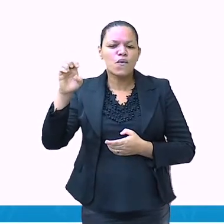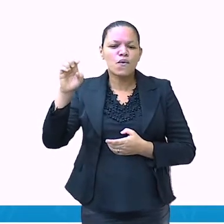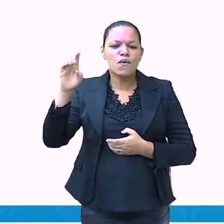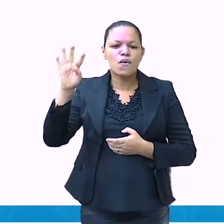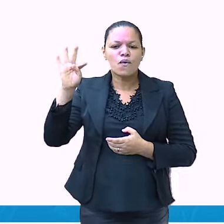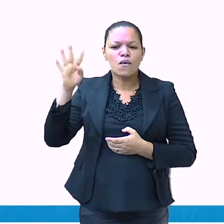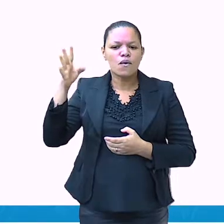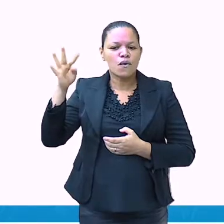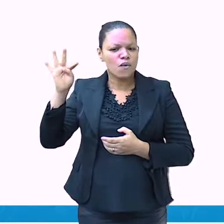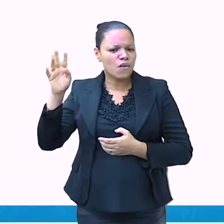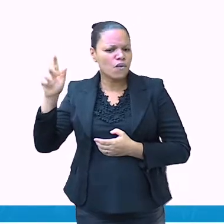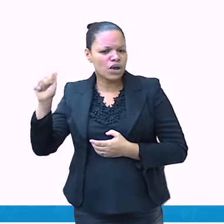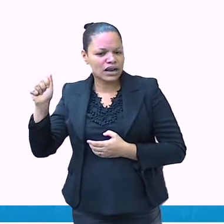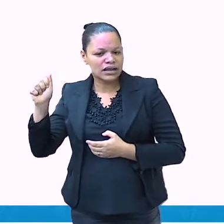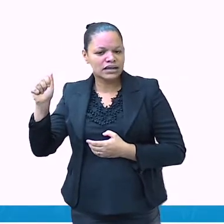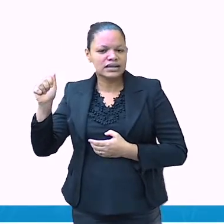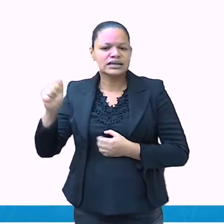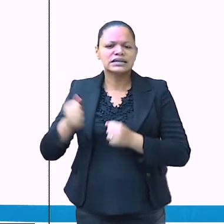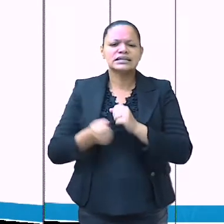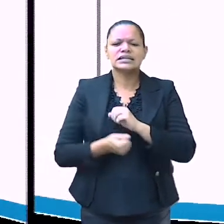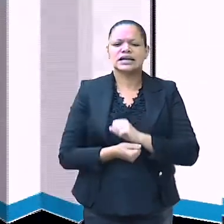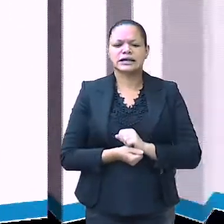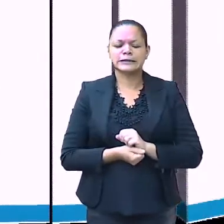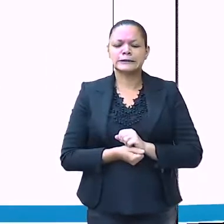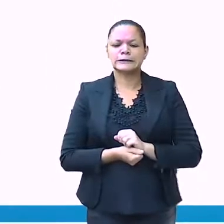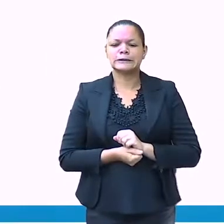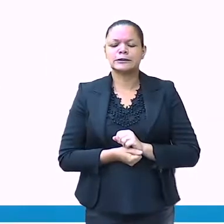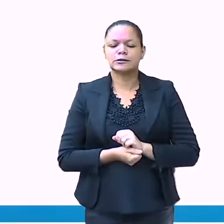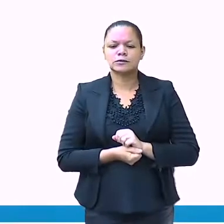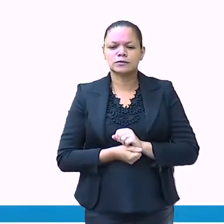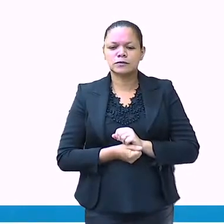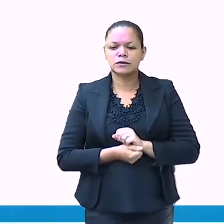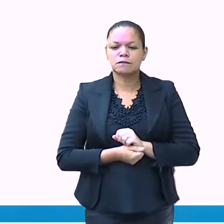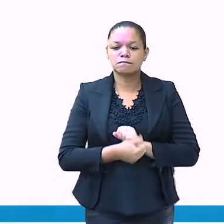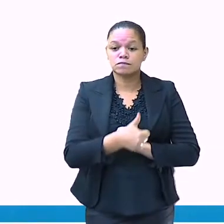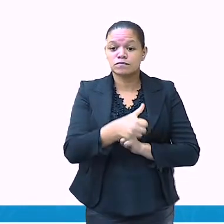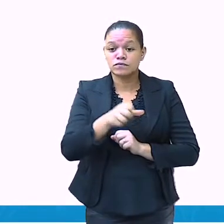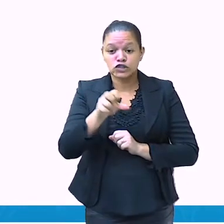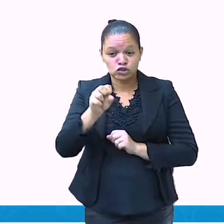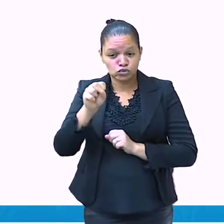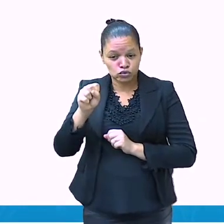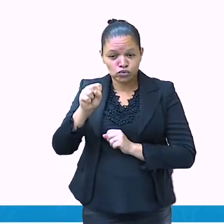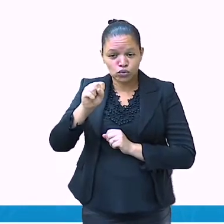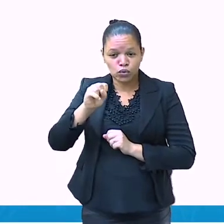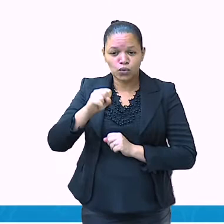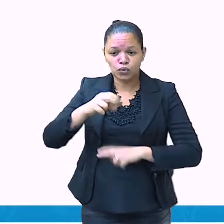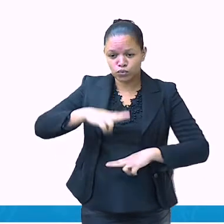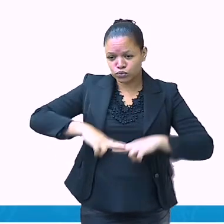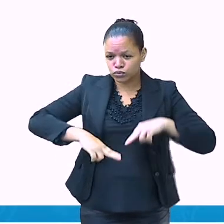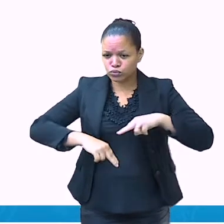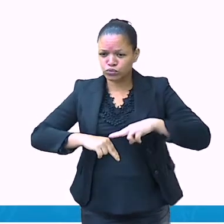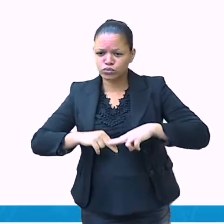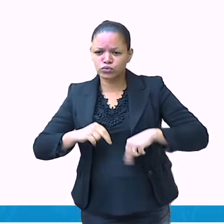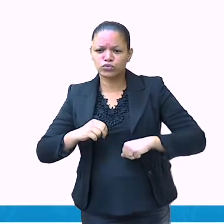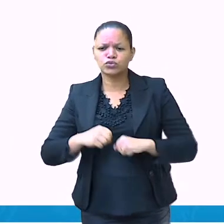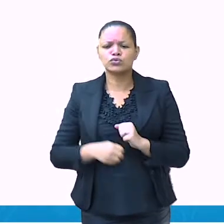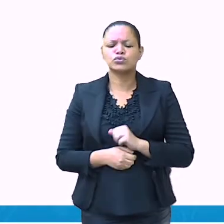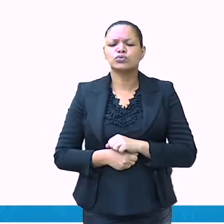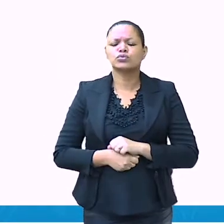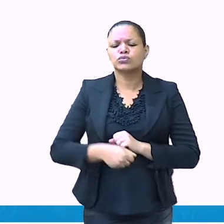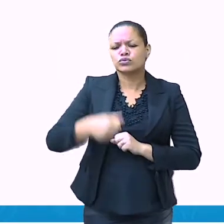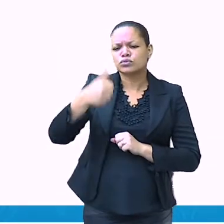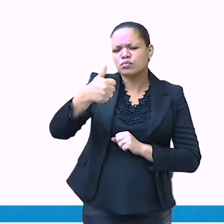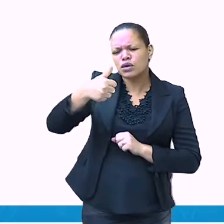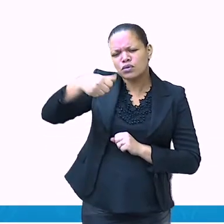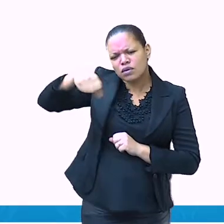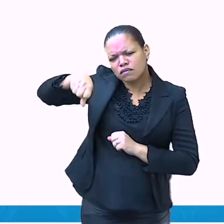1953, ok? Então, vamos lá. Aí, depois de toda essa luta, de todo o